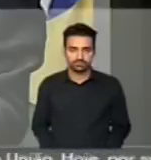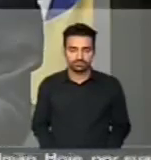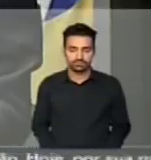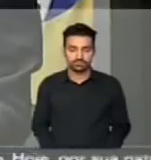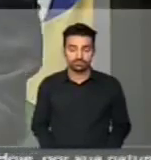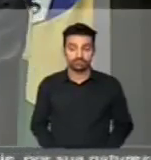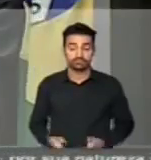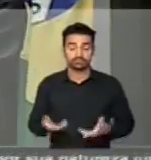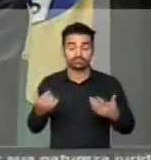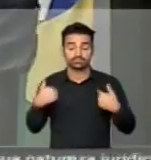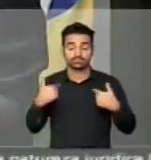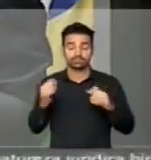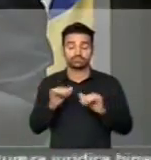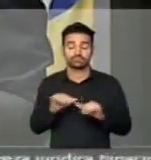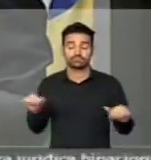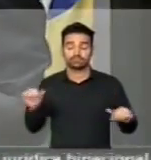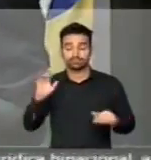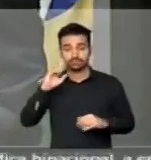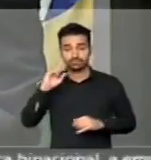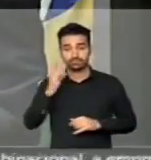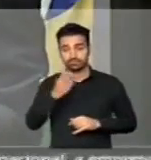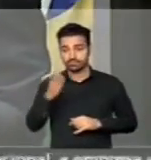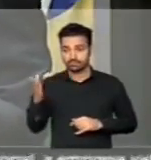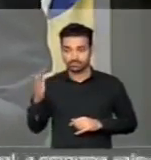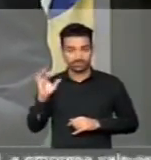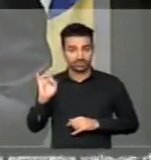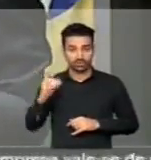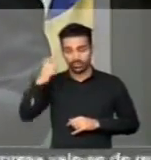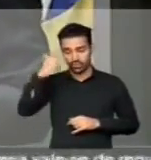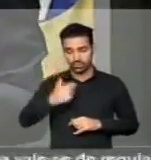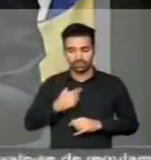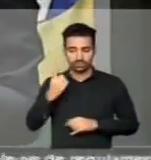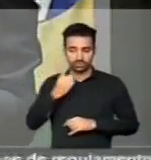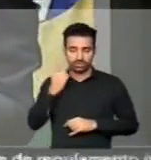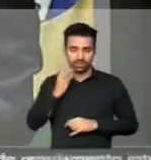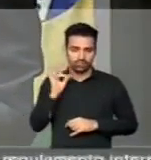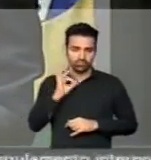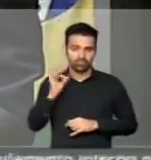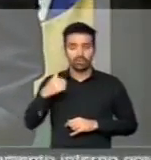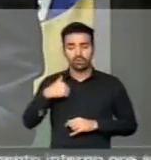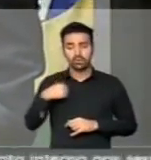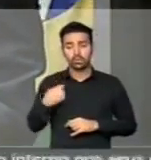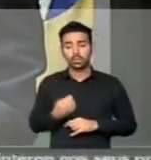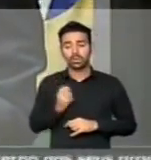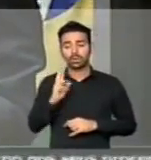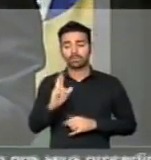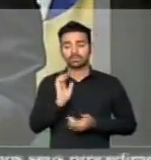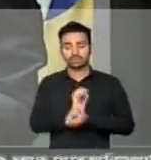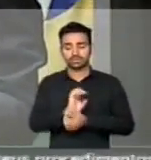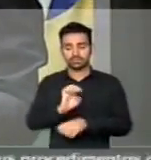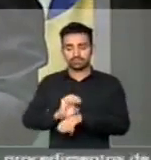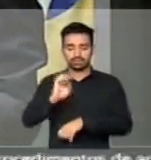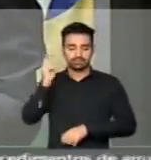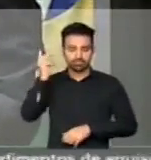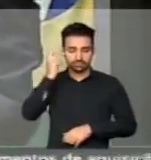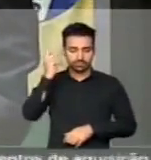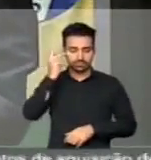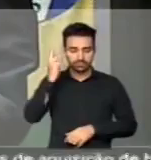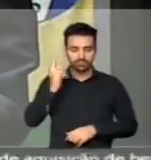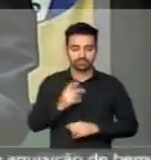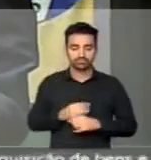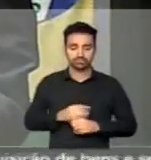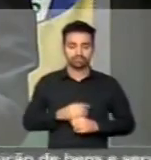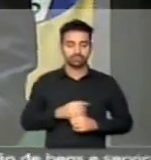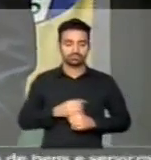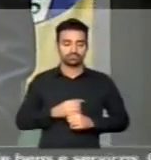Dirijo-me a vocês não apenas como deputado, representante com orgulho do Estado de São Paulo, mas